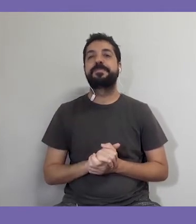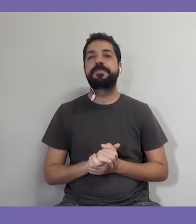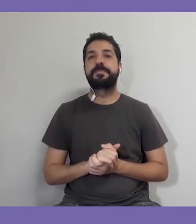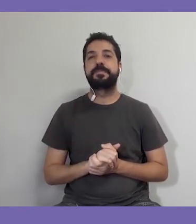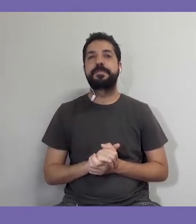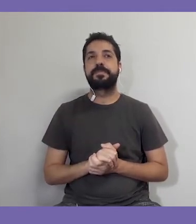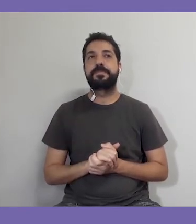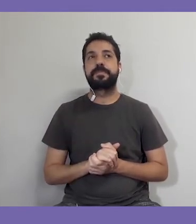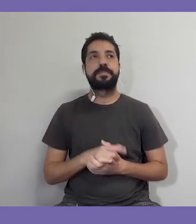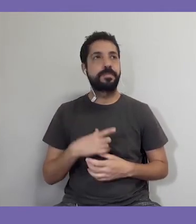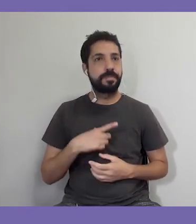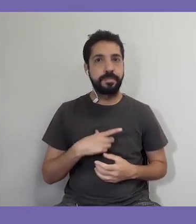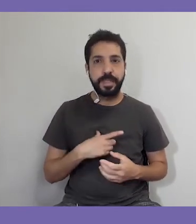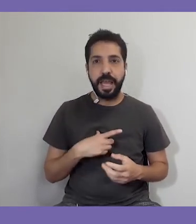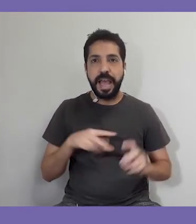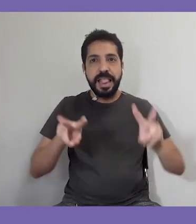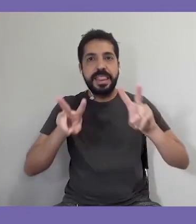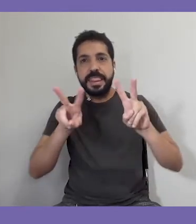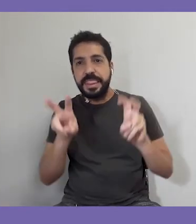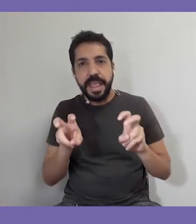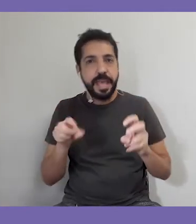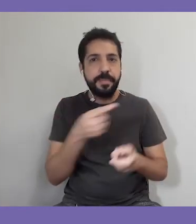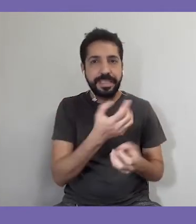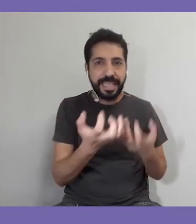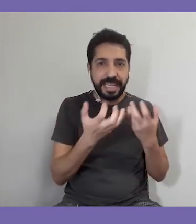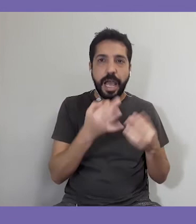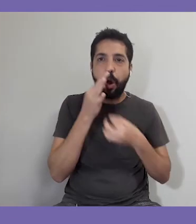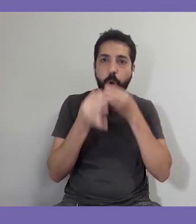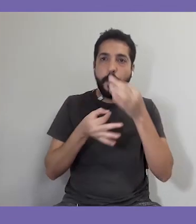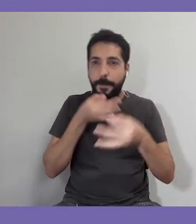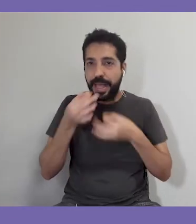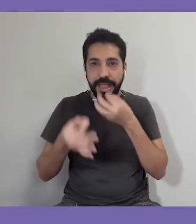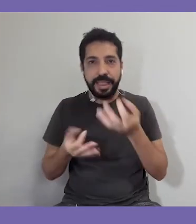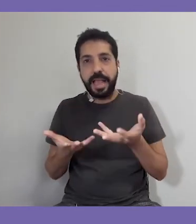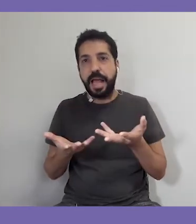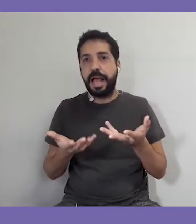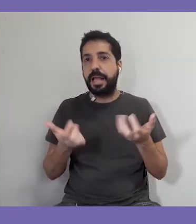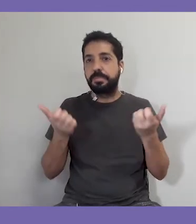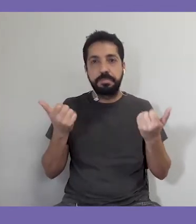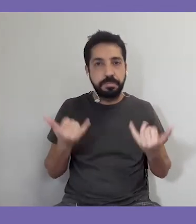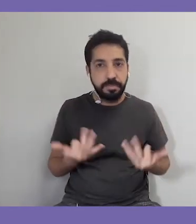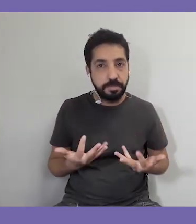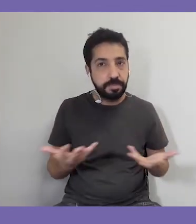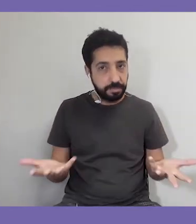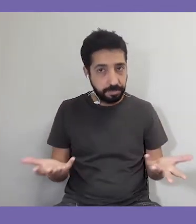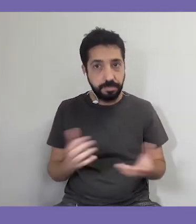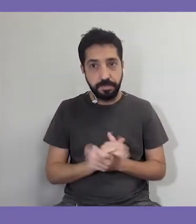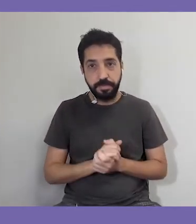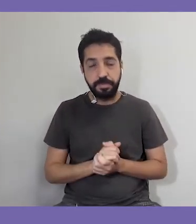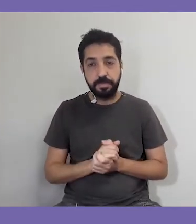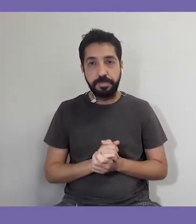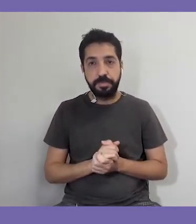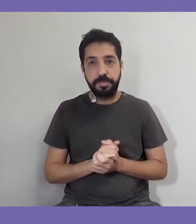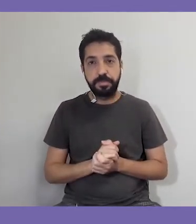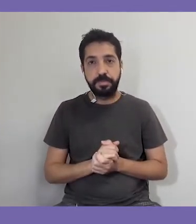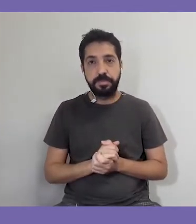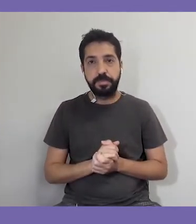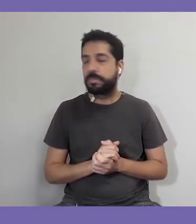exatamente. Tem algum tema, assim, que você quer comentar? Alguma fala?